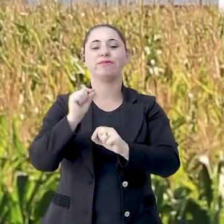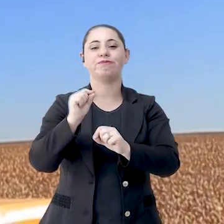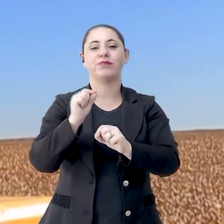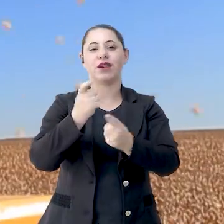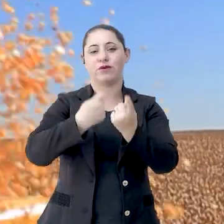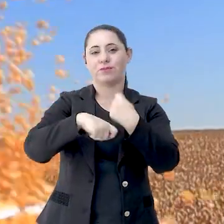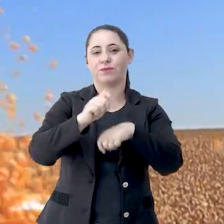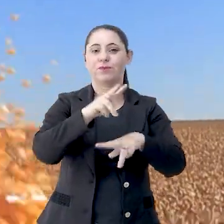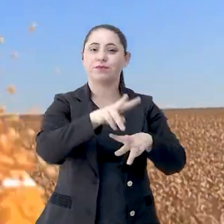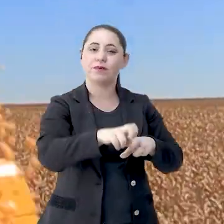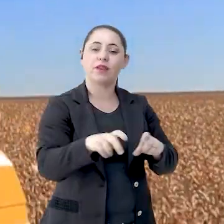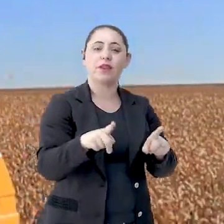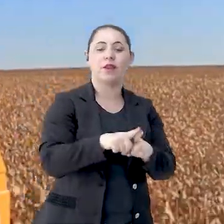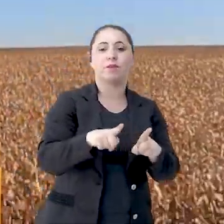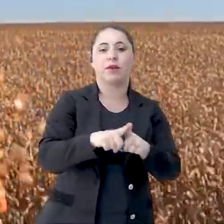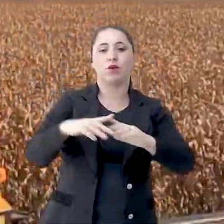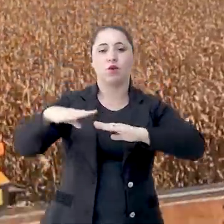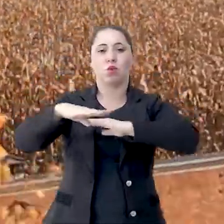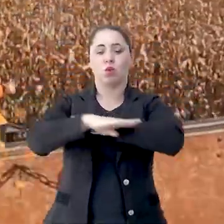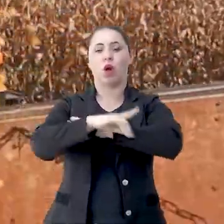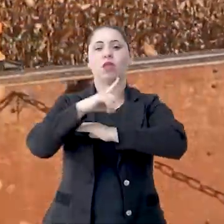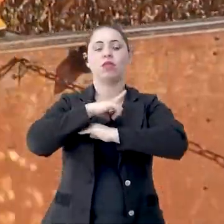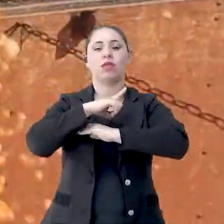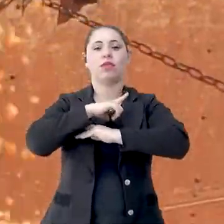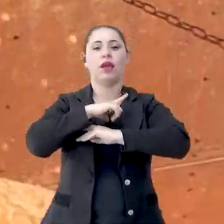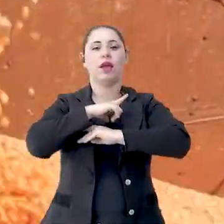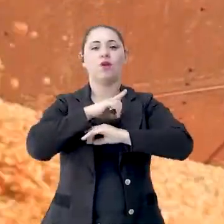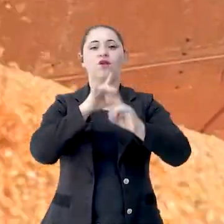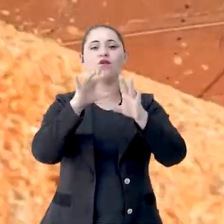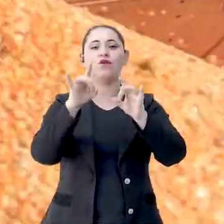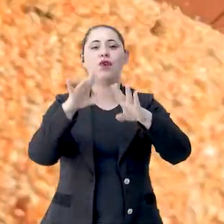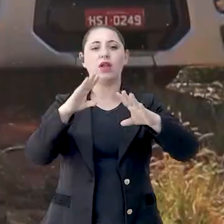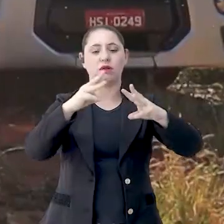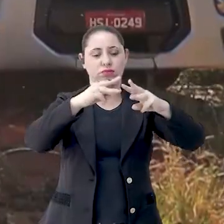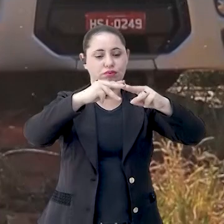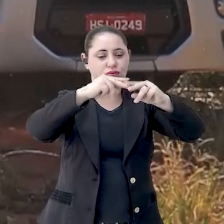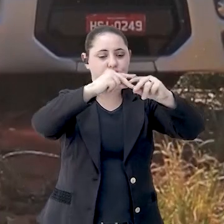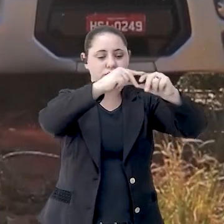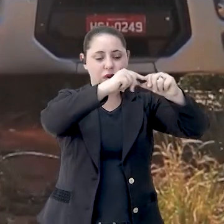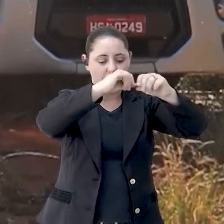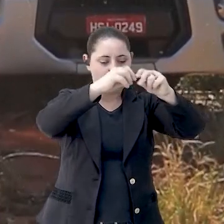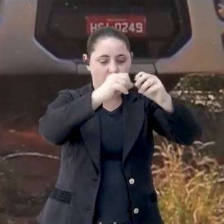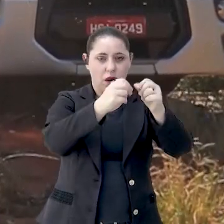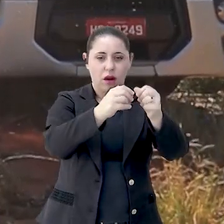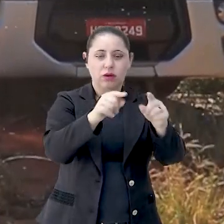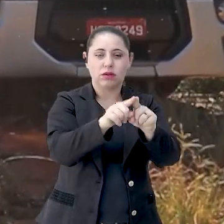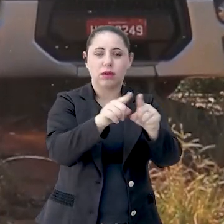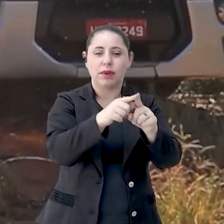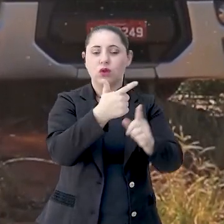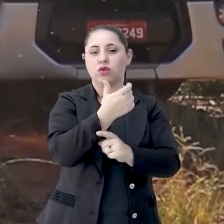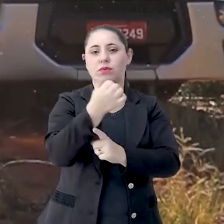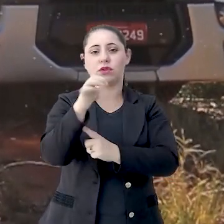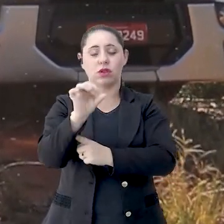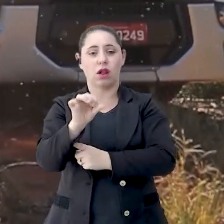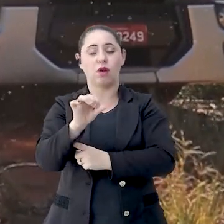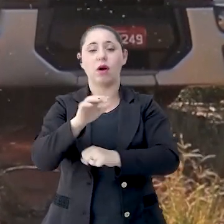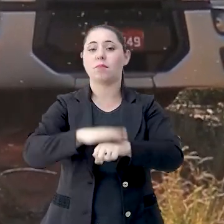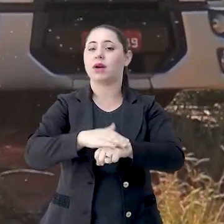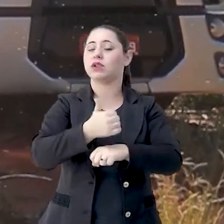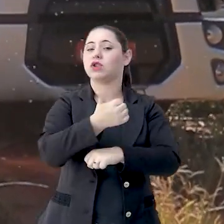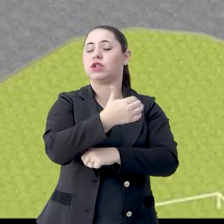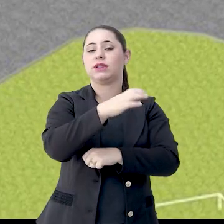2019 movimentou mais de 100 mil toneladas de milho e soja que exporta via de Porto